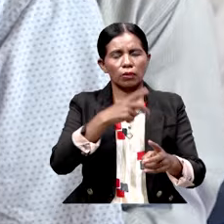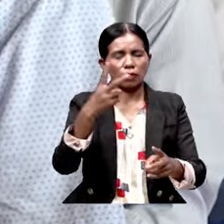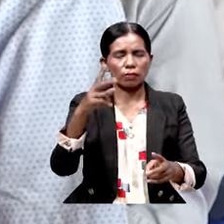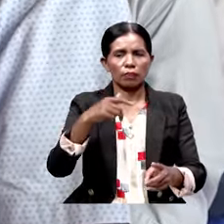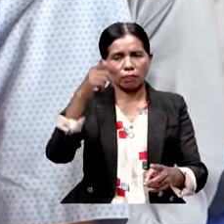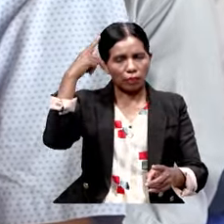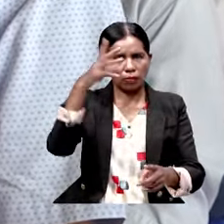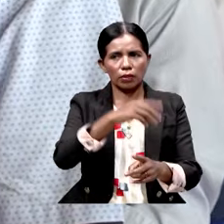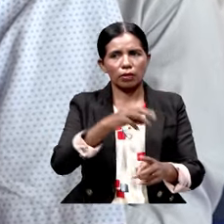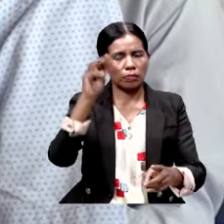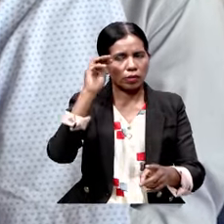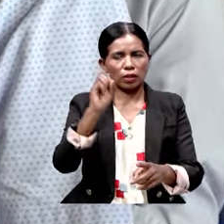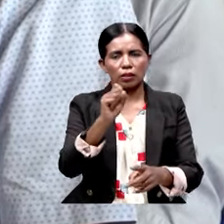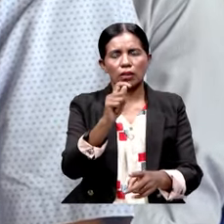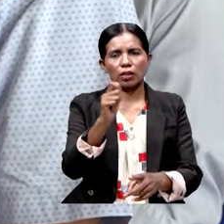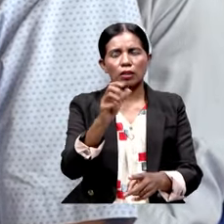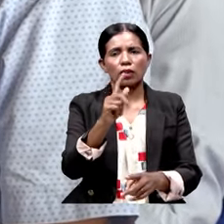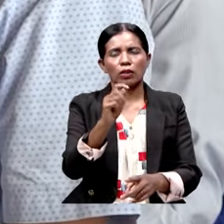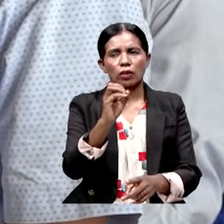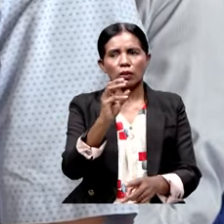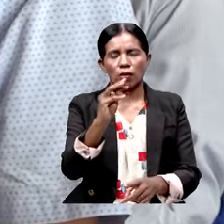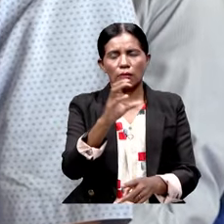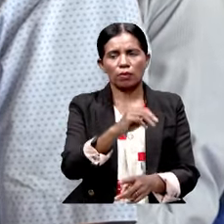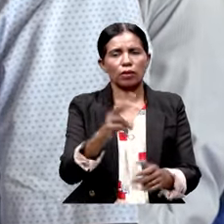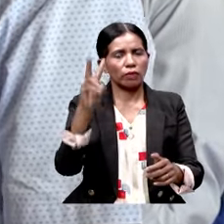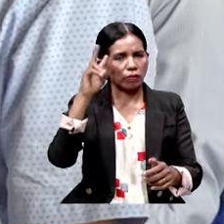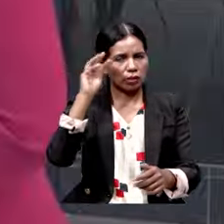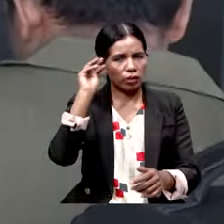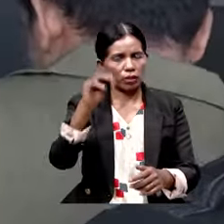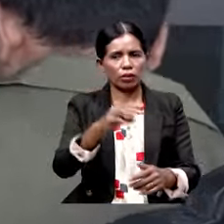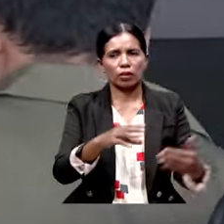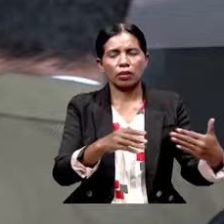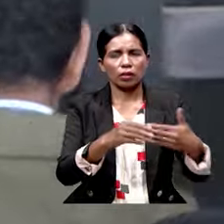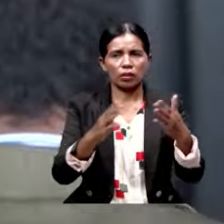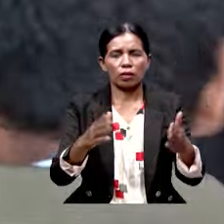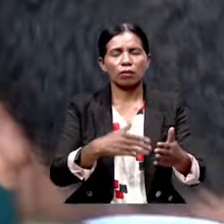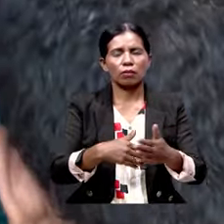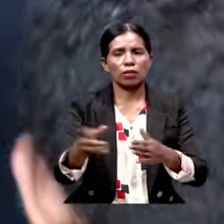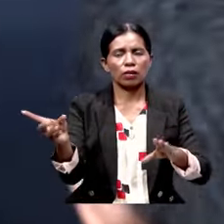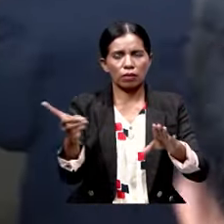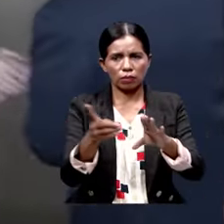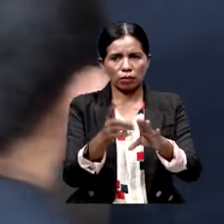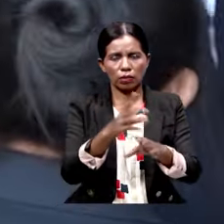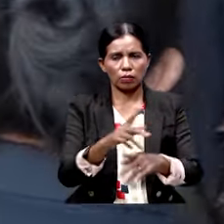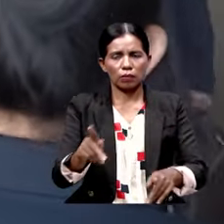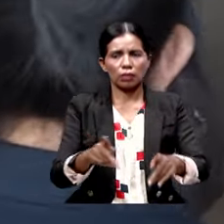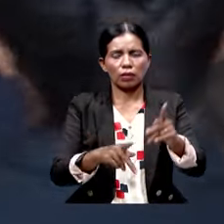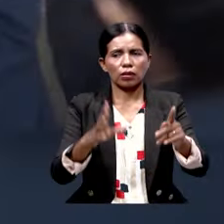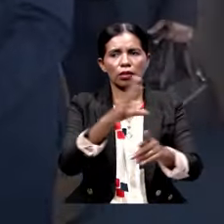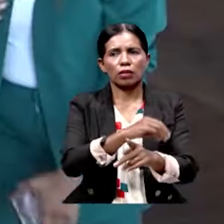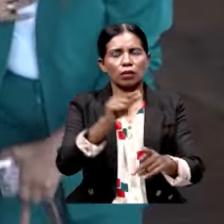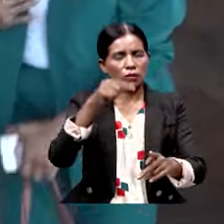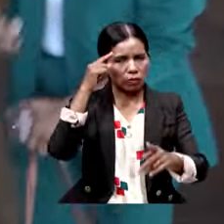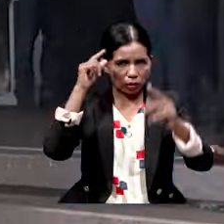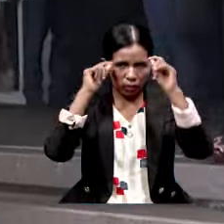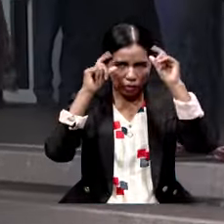ministro da administração estatal, Tomás do Rosário Cabral, hanesan vice coordenador-geral, conforme documento nebema publica iha portal Governo